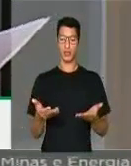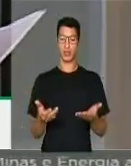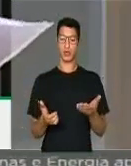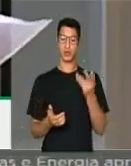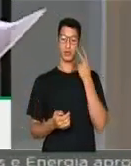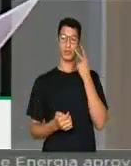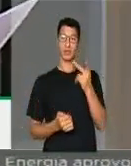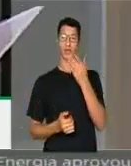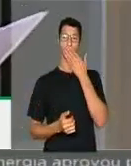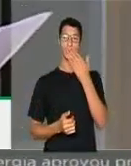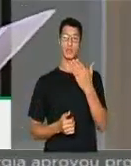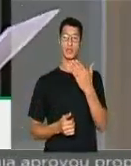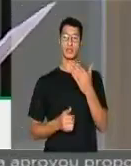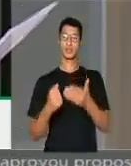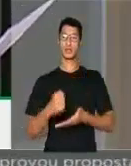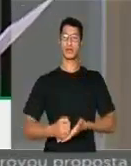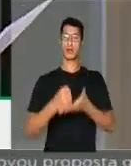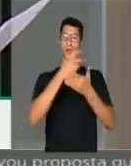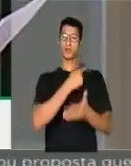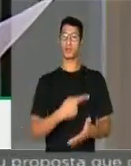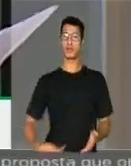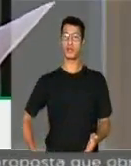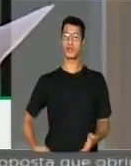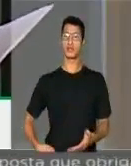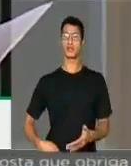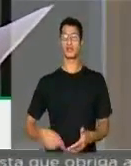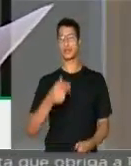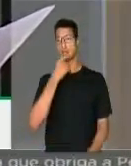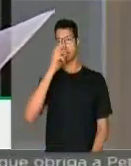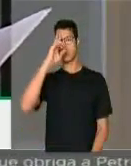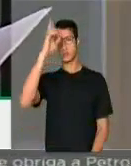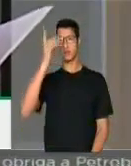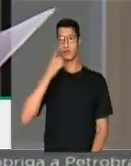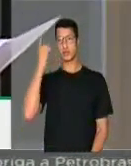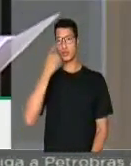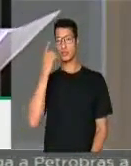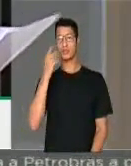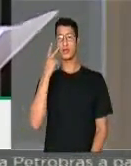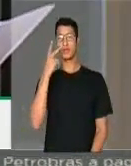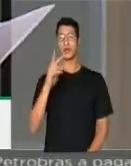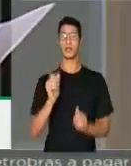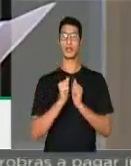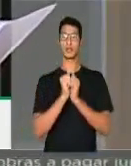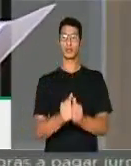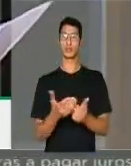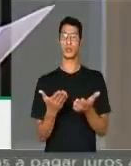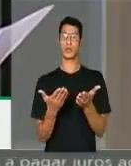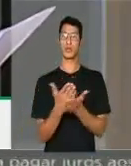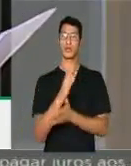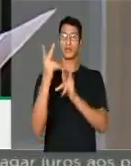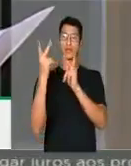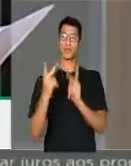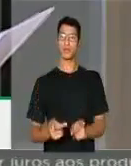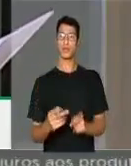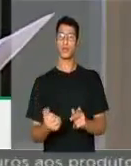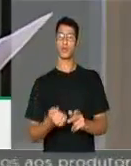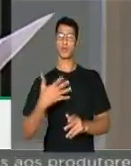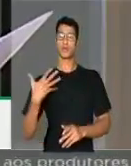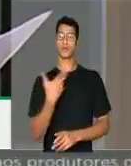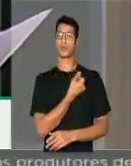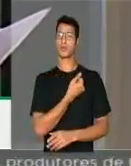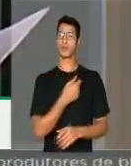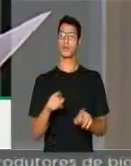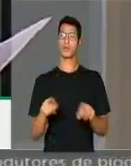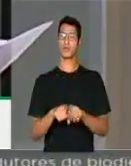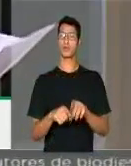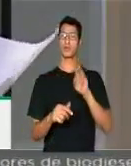ocasião para pedir apoio do presidente, das senhoras e senhores deputados, para junto aprovarmos esse projeto e